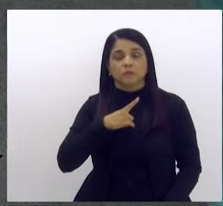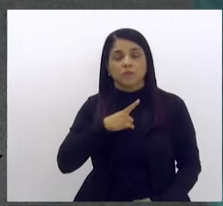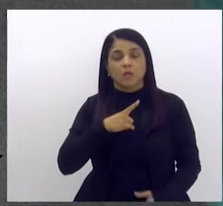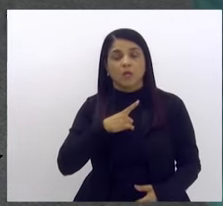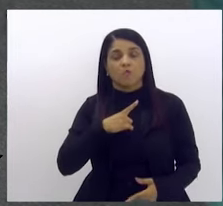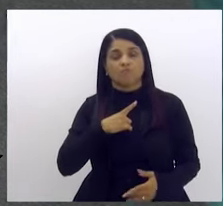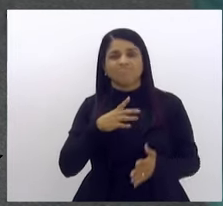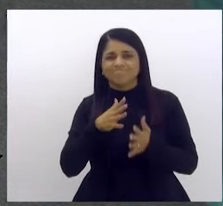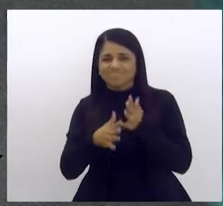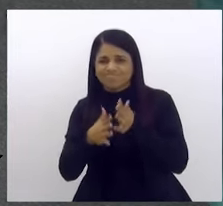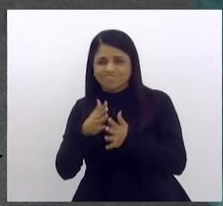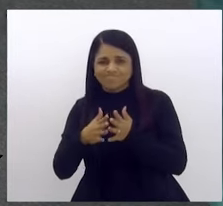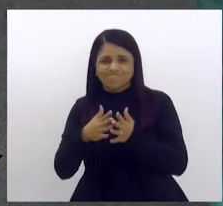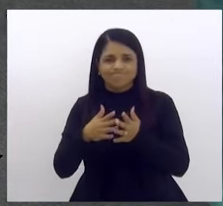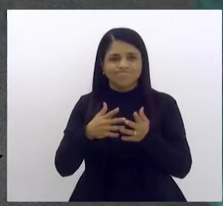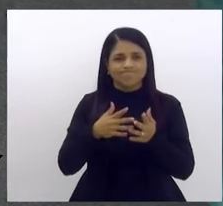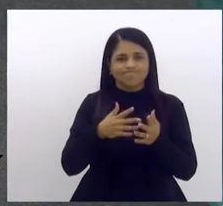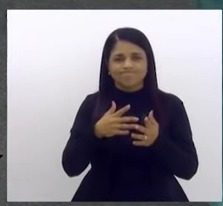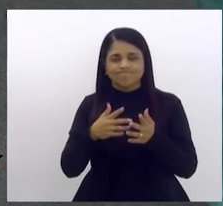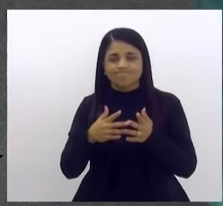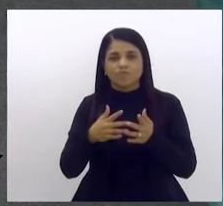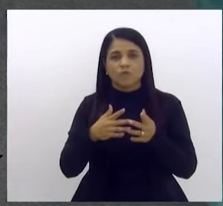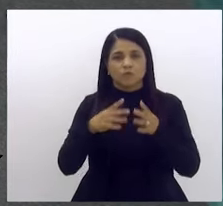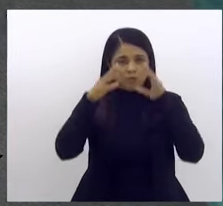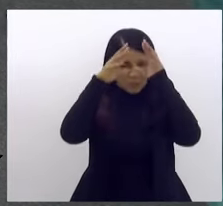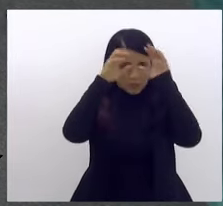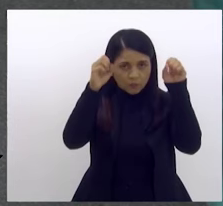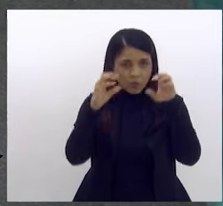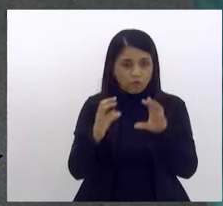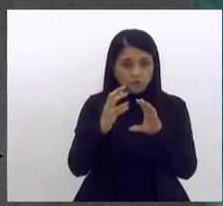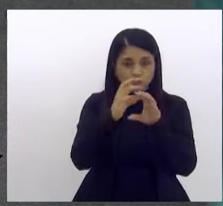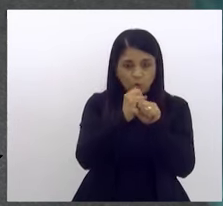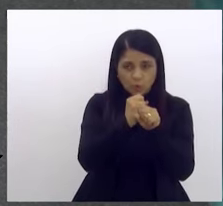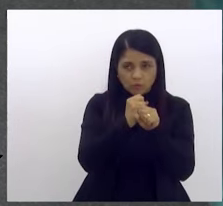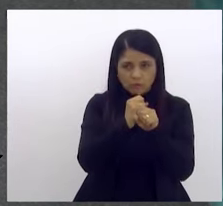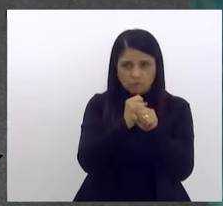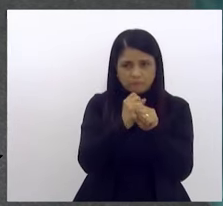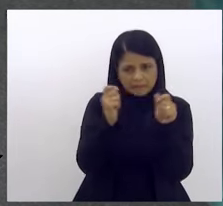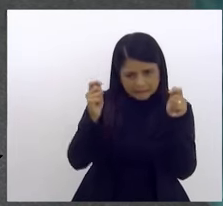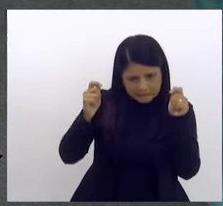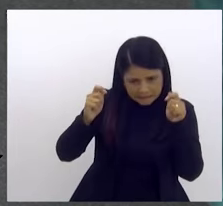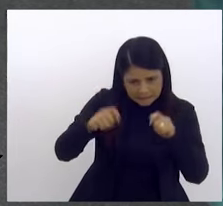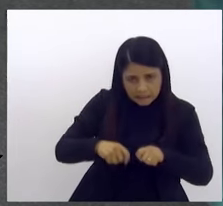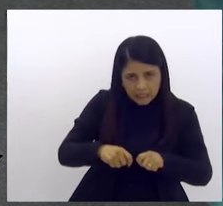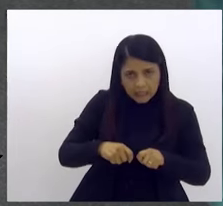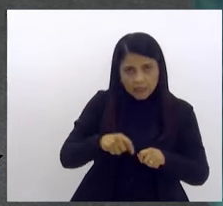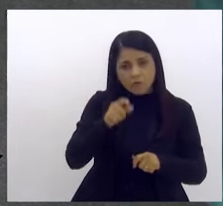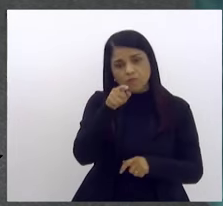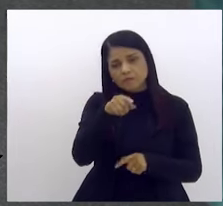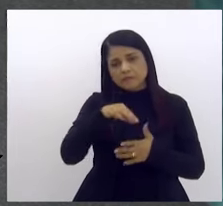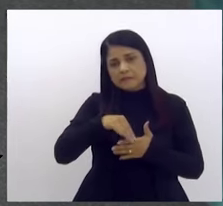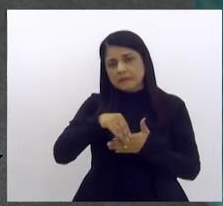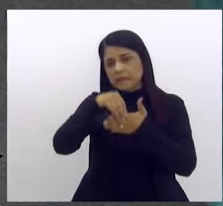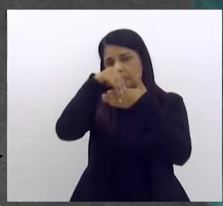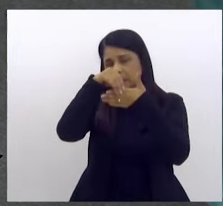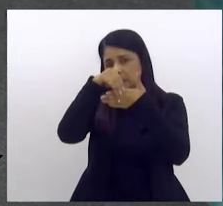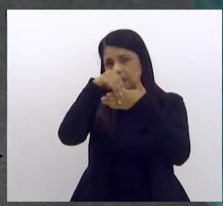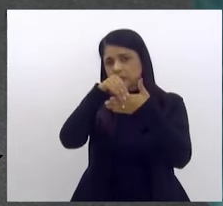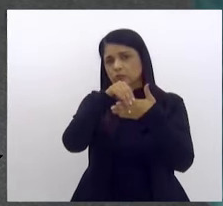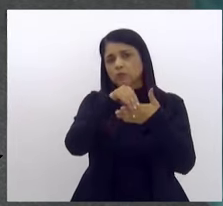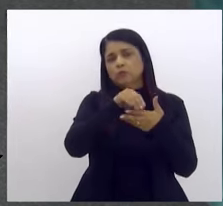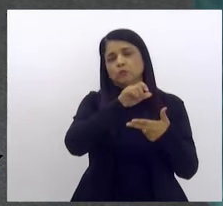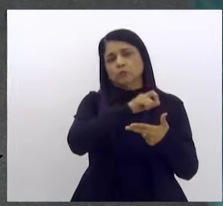do Estado com a UES. Eu ia fazer uma, o senhor me permite não, uma parte? É o seguinte, não há possibilidade, o senhor como líder do Poder